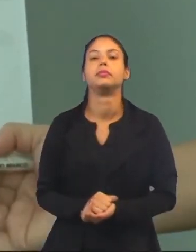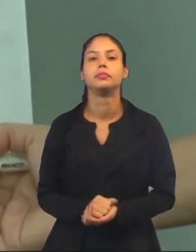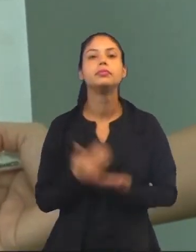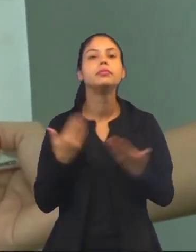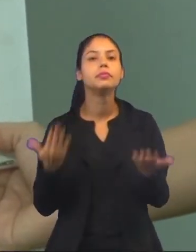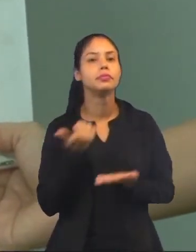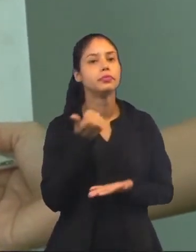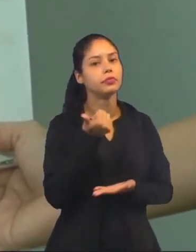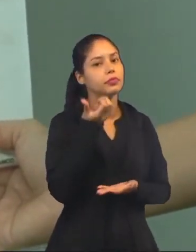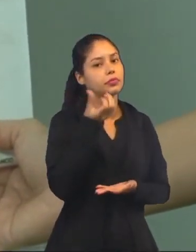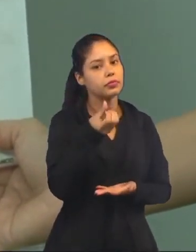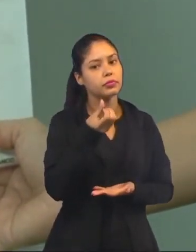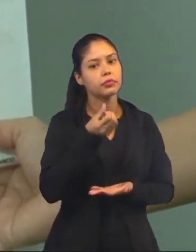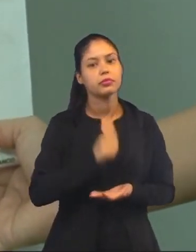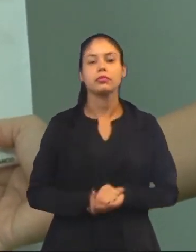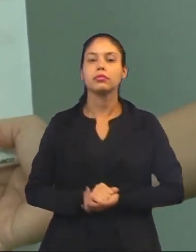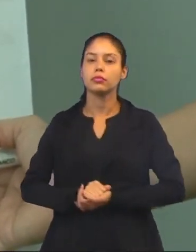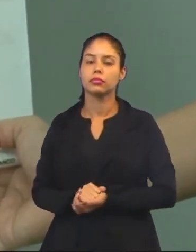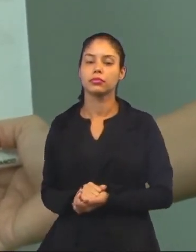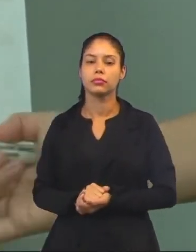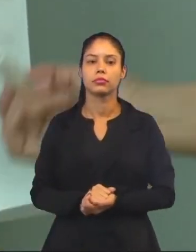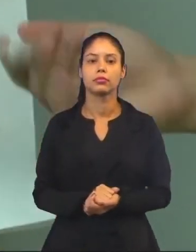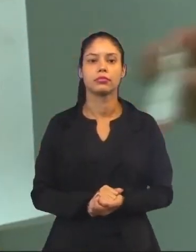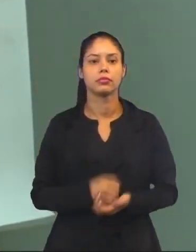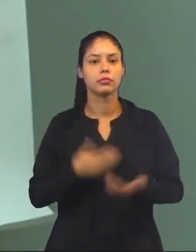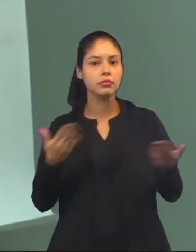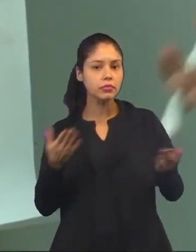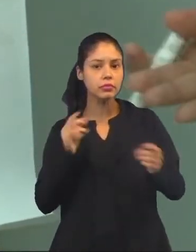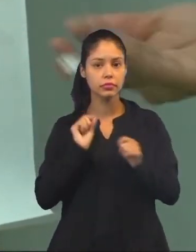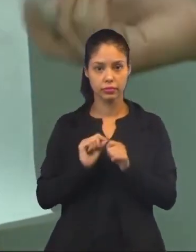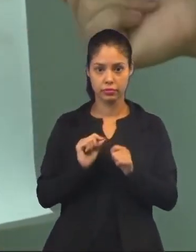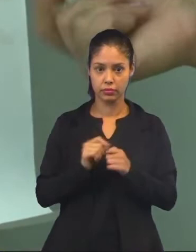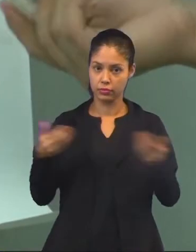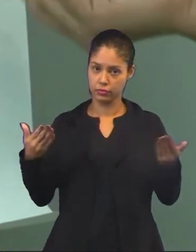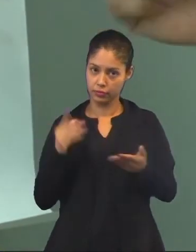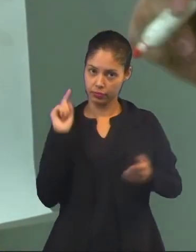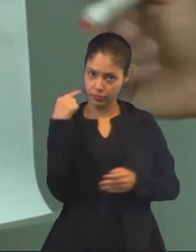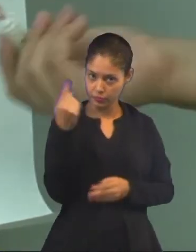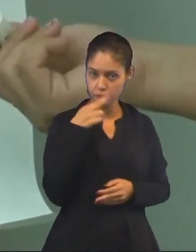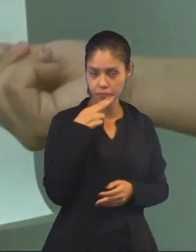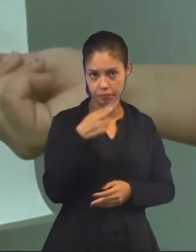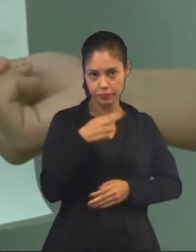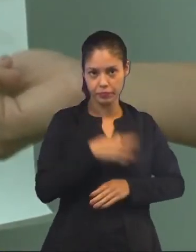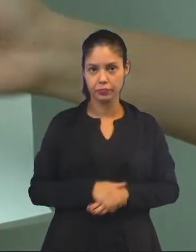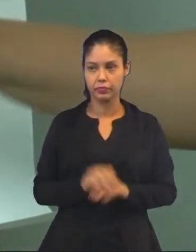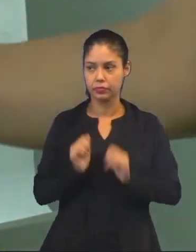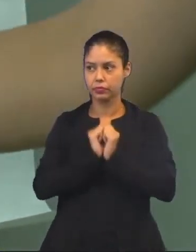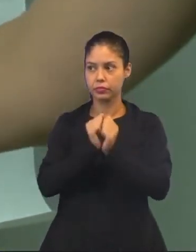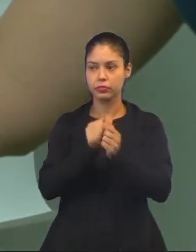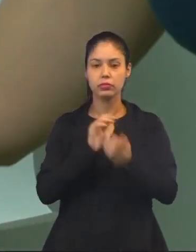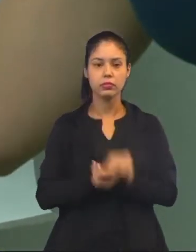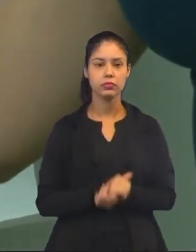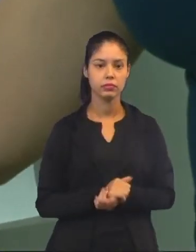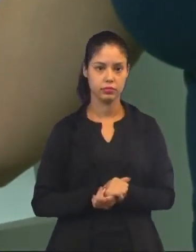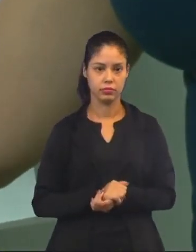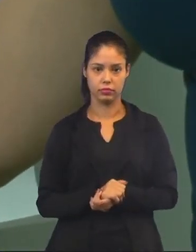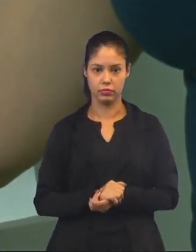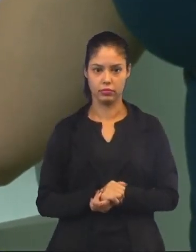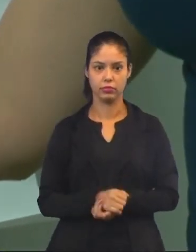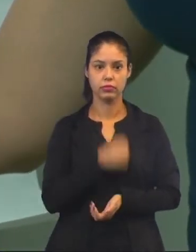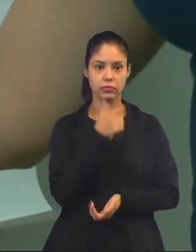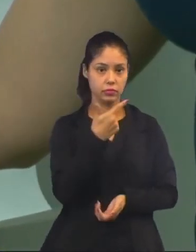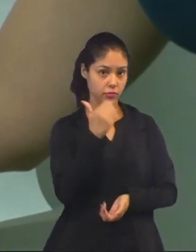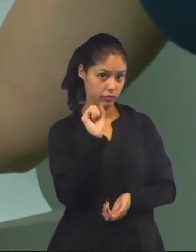unidades. Nós encontramos, então, o número 16. Vamos fazer isso agora lá no cálculo? Vamos fazer juntos? Então, nós vamos colocar